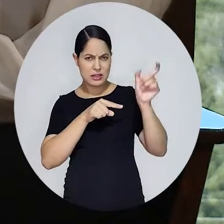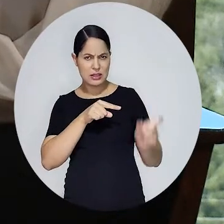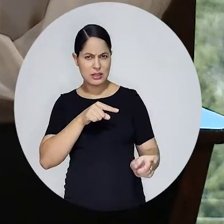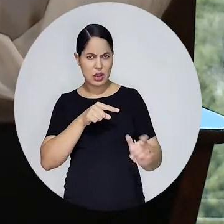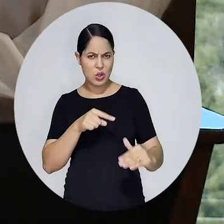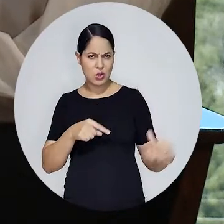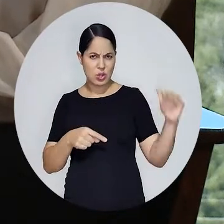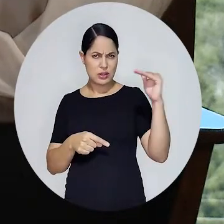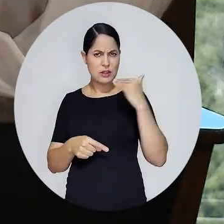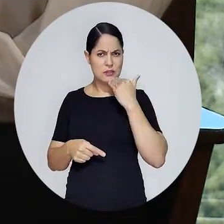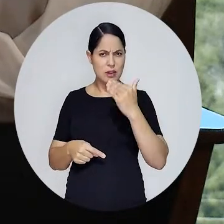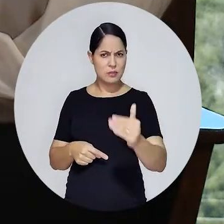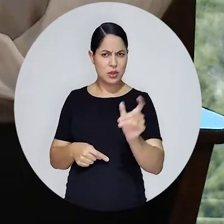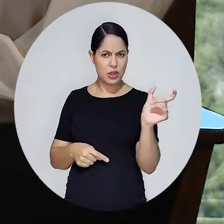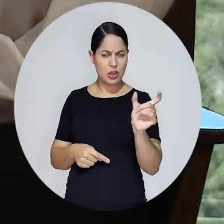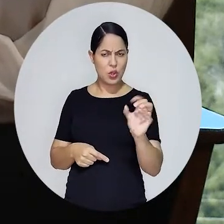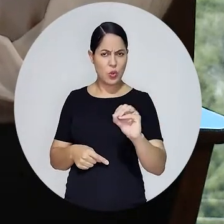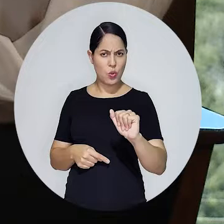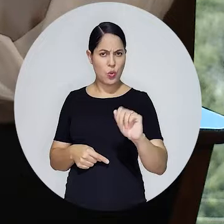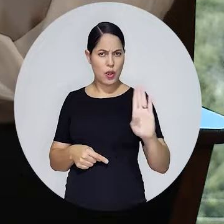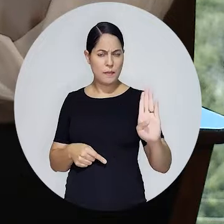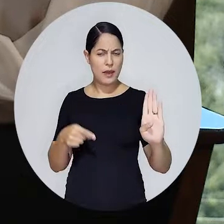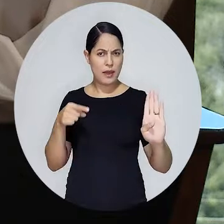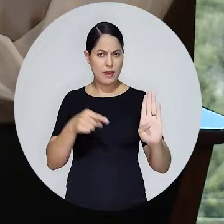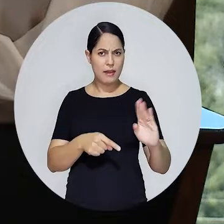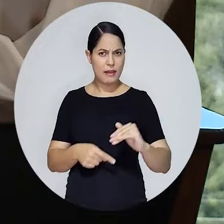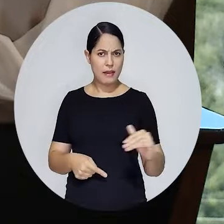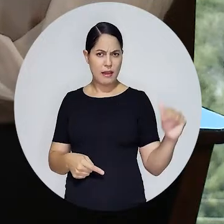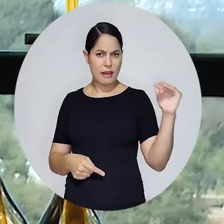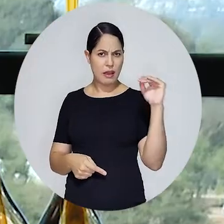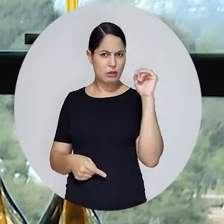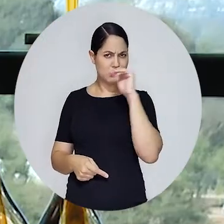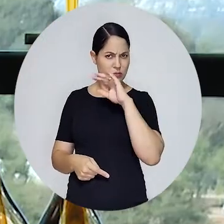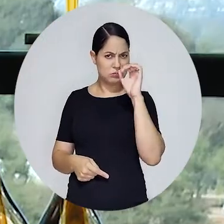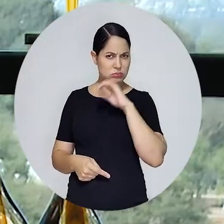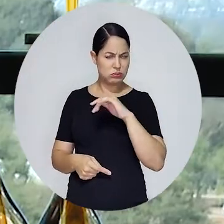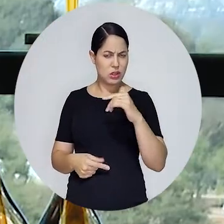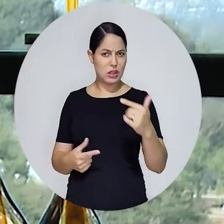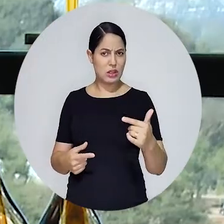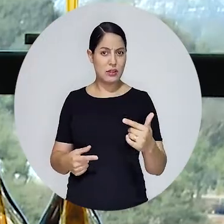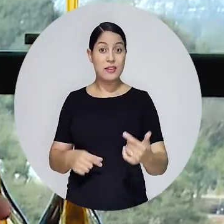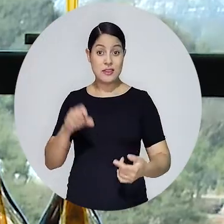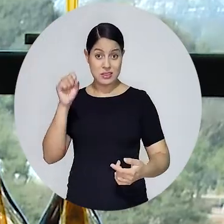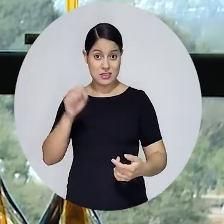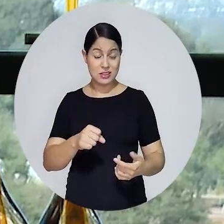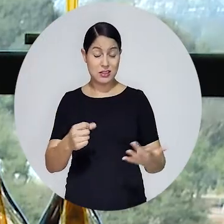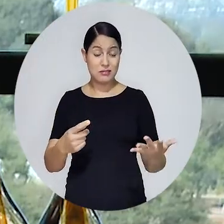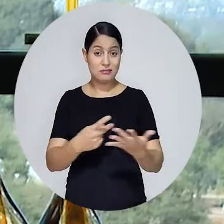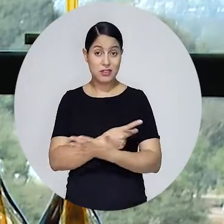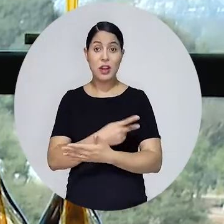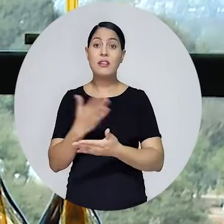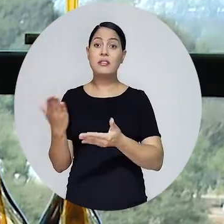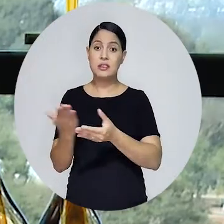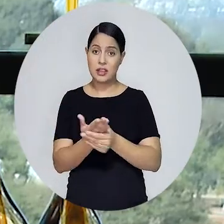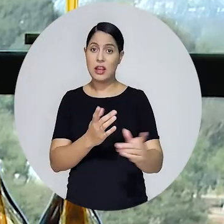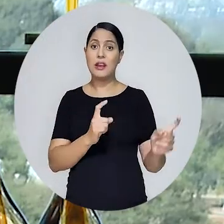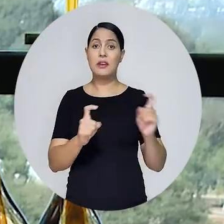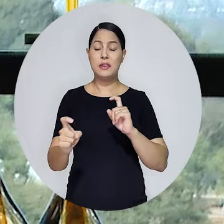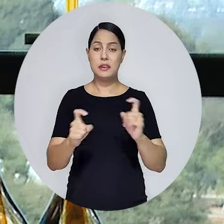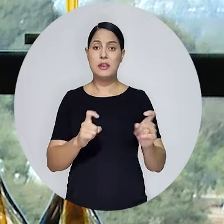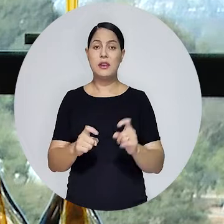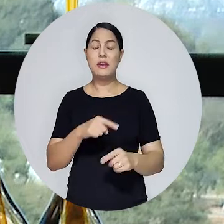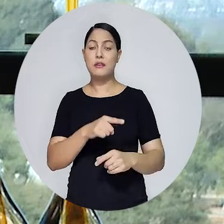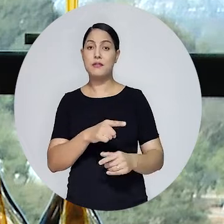ver este cidadão que está requerendo essa autoridade pública, ele praticou algum ato de violação à prerrogativa? Sim, ele praticou um ato,